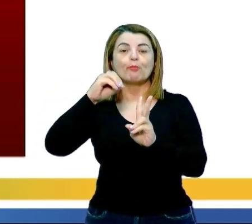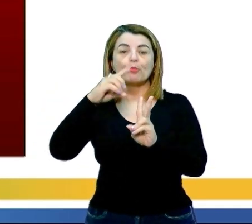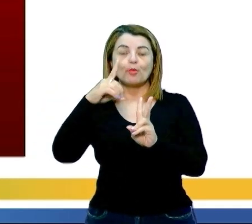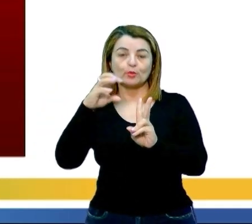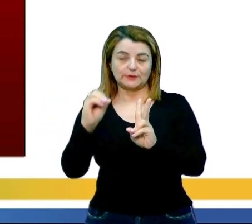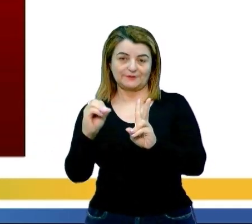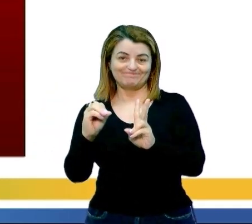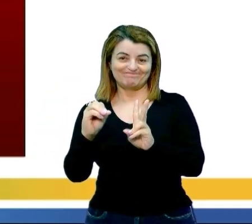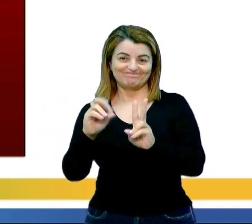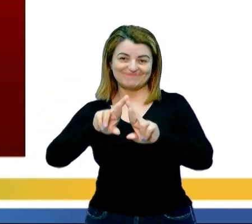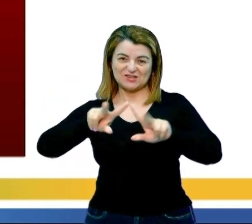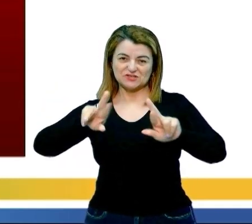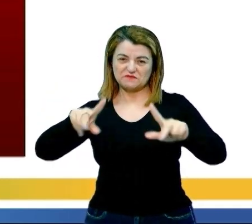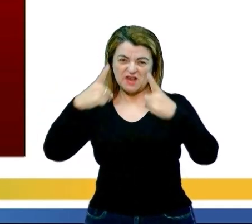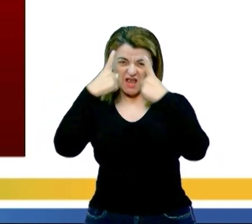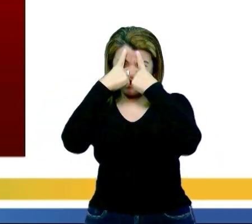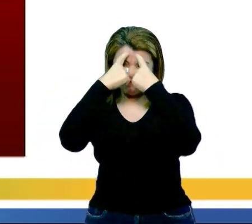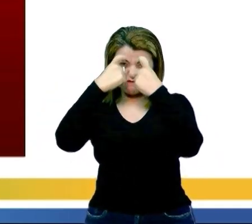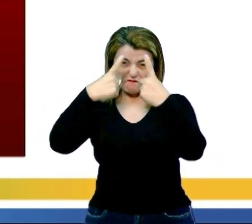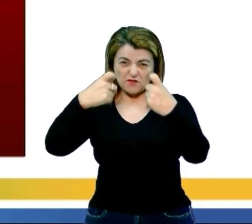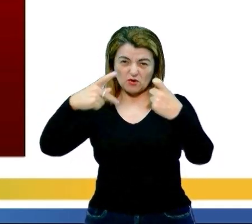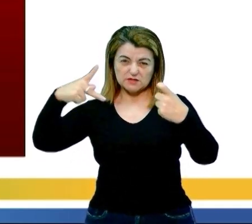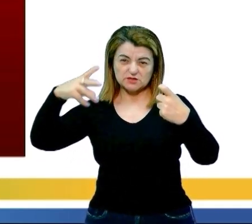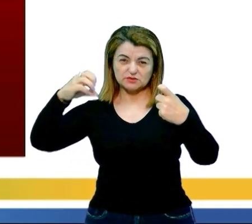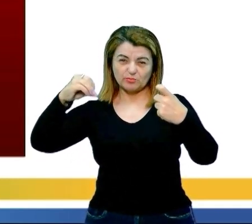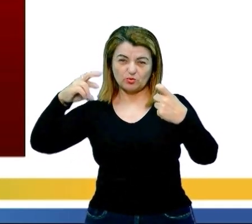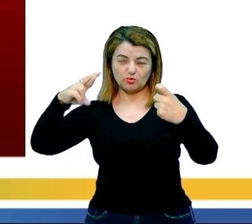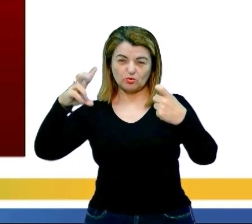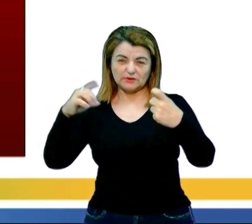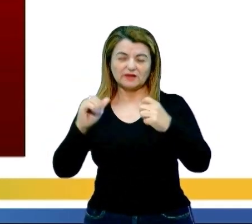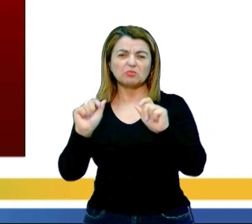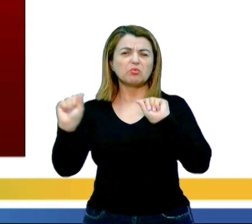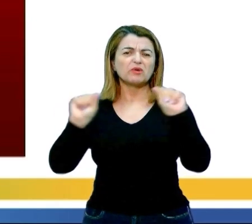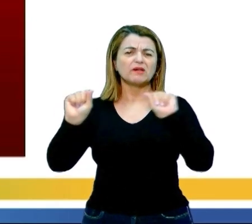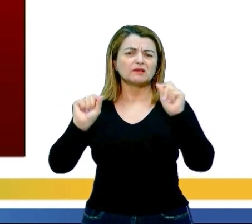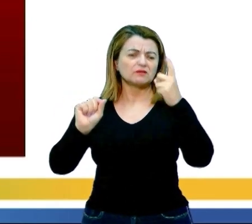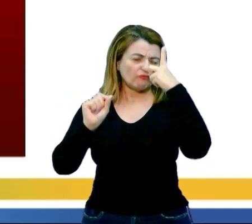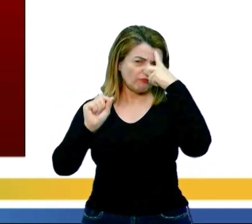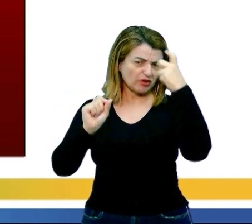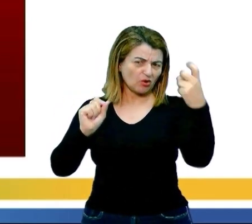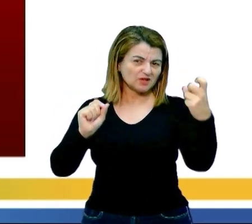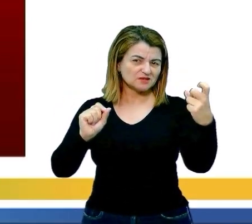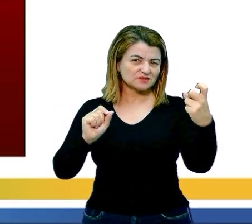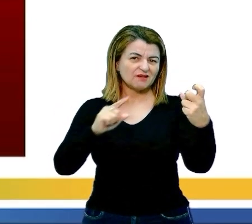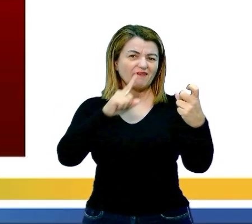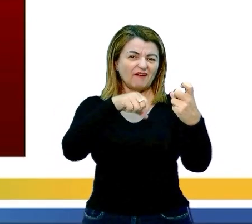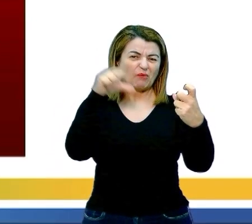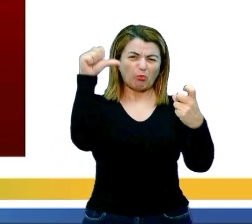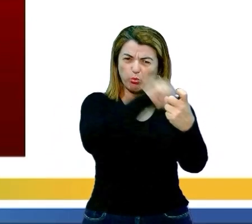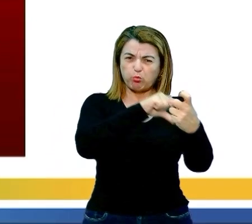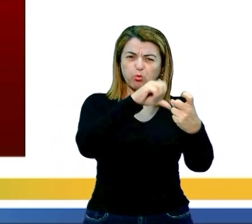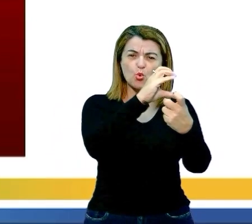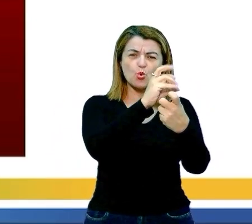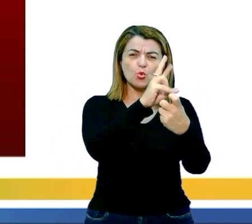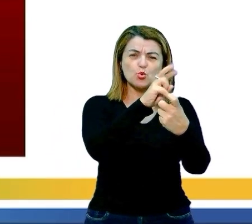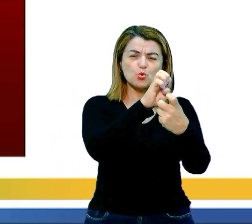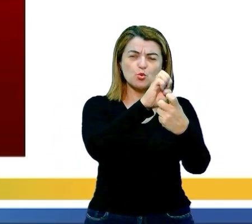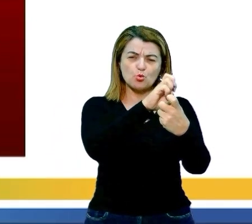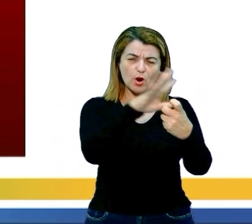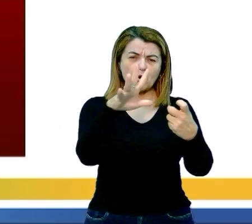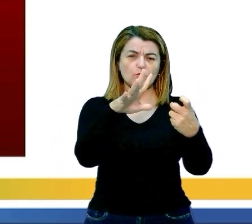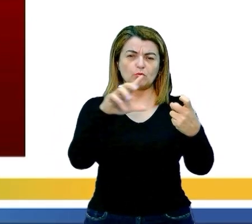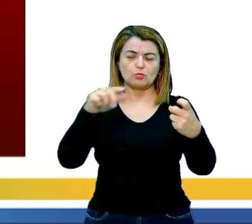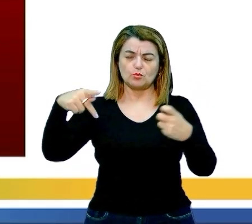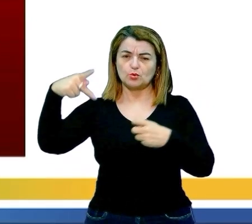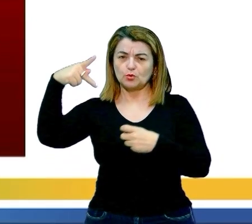e poder não é de grau, mas de qualidade, porque a violência ela é cruel, enquanto que o poder ele pode ser